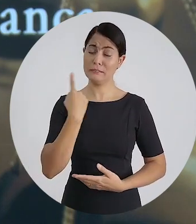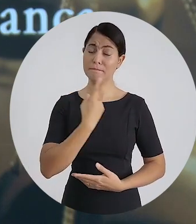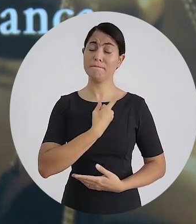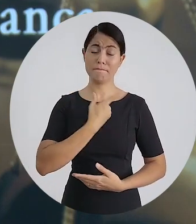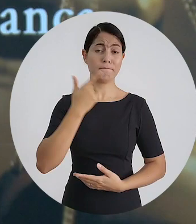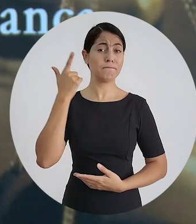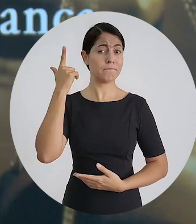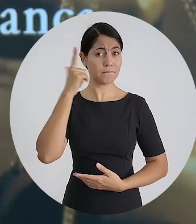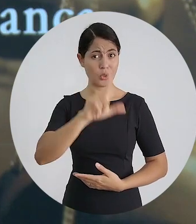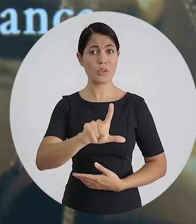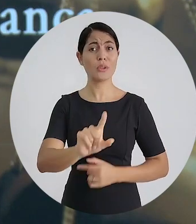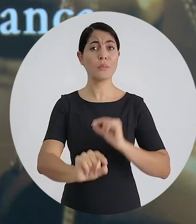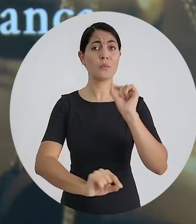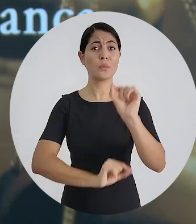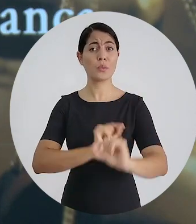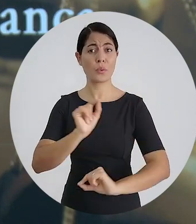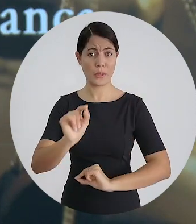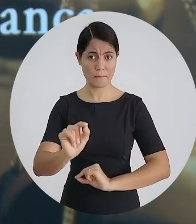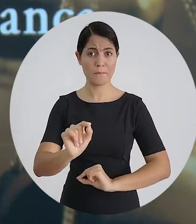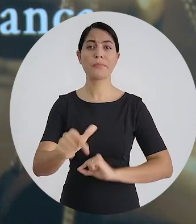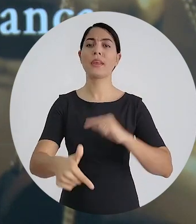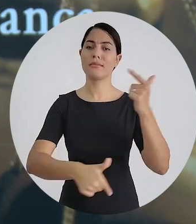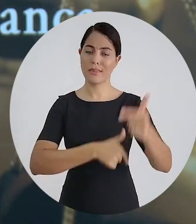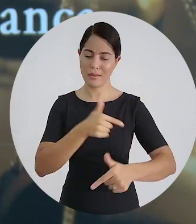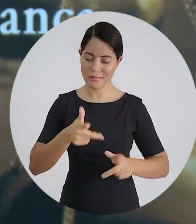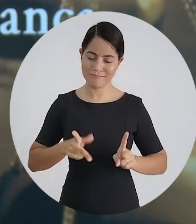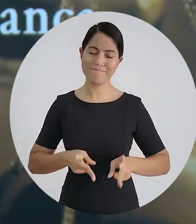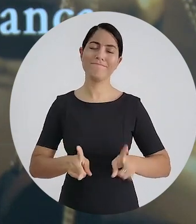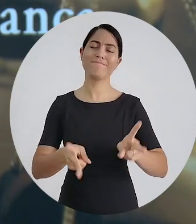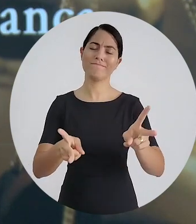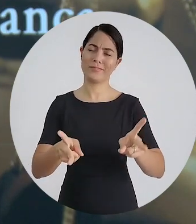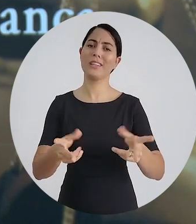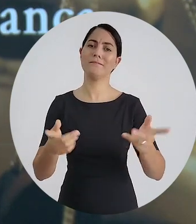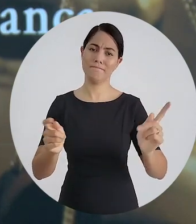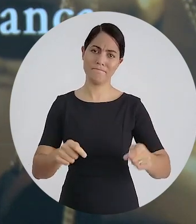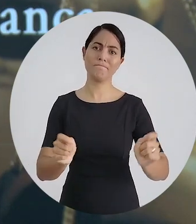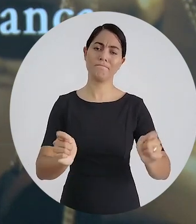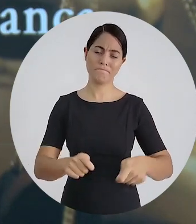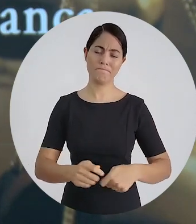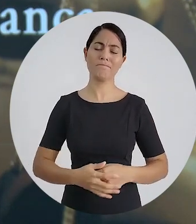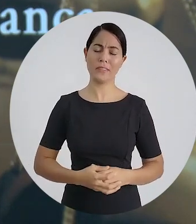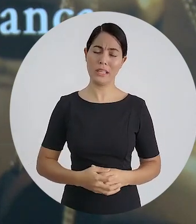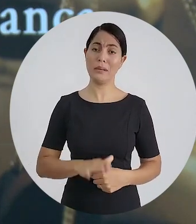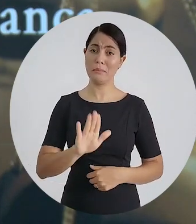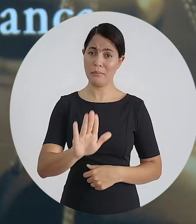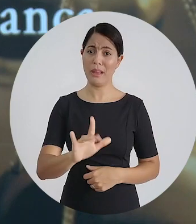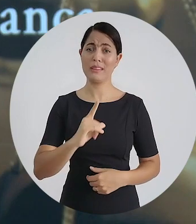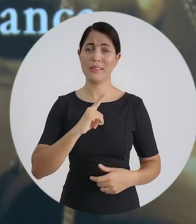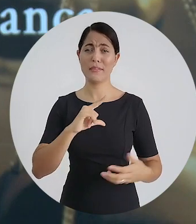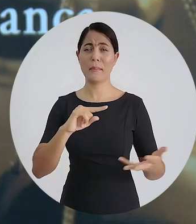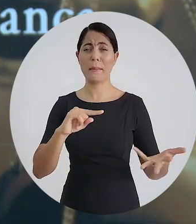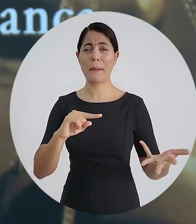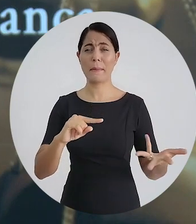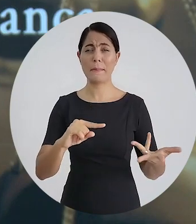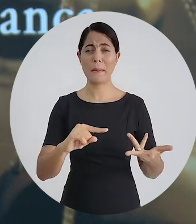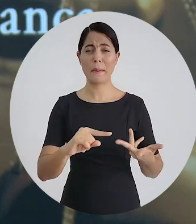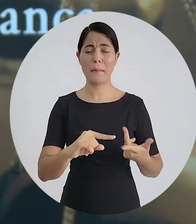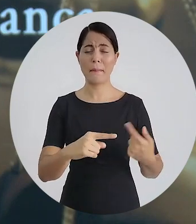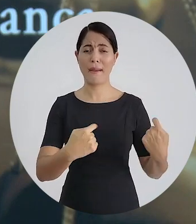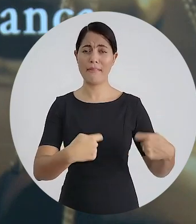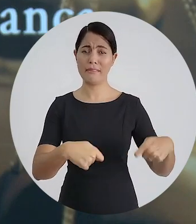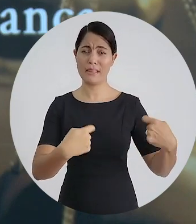Agora, nós conseguimos, dentro do possível, continuar trabalhando, né, com uma série